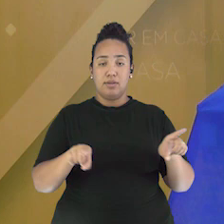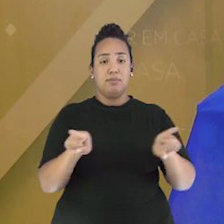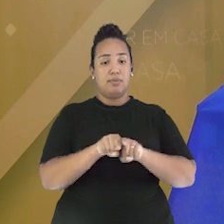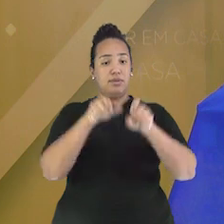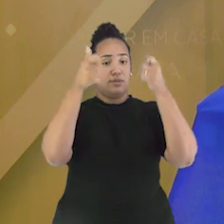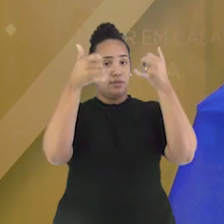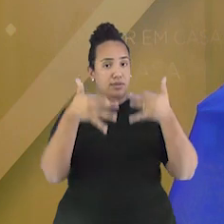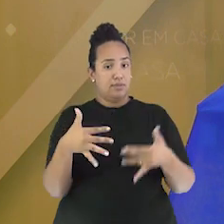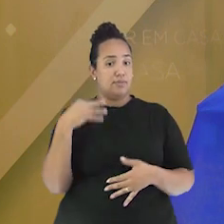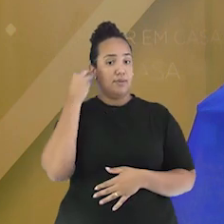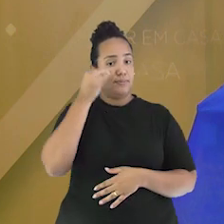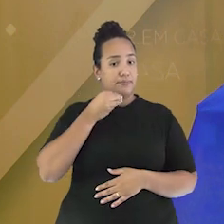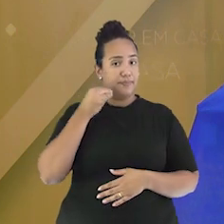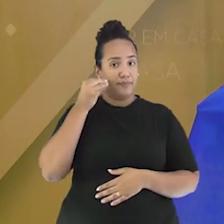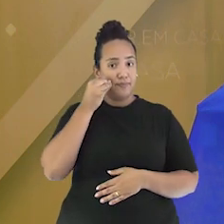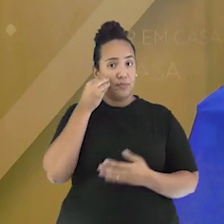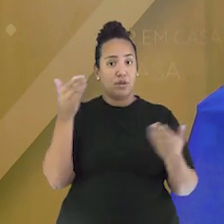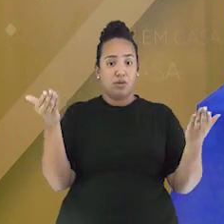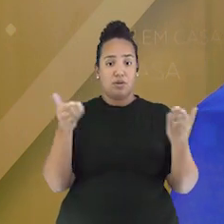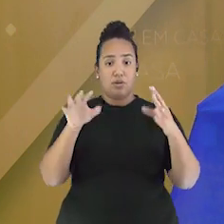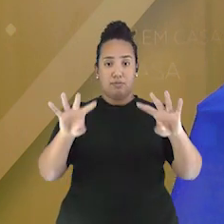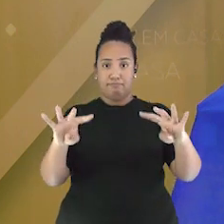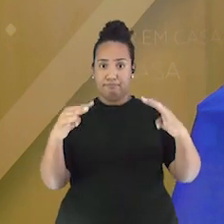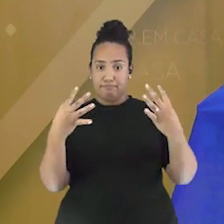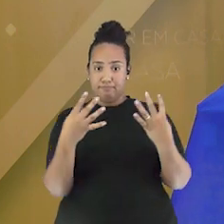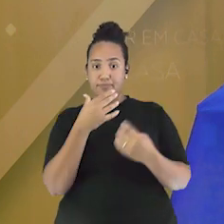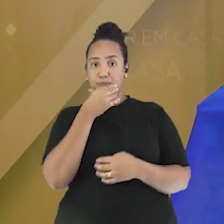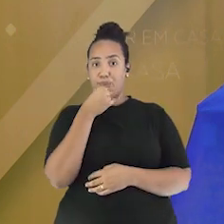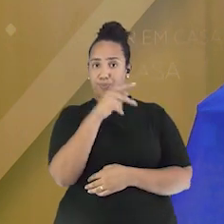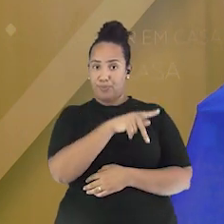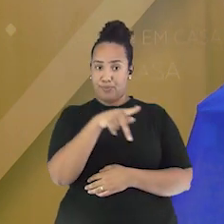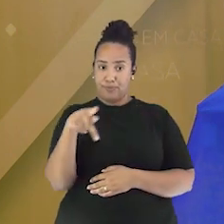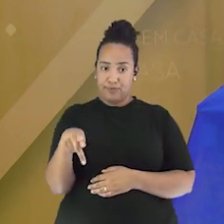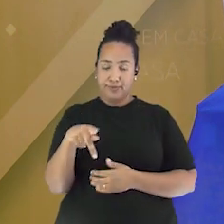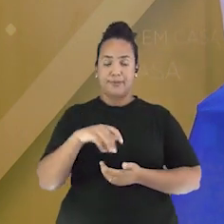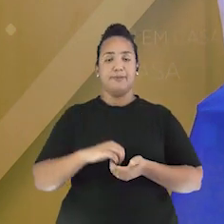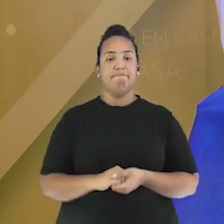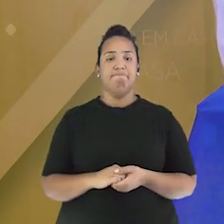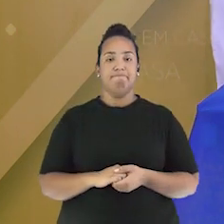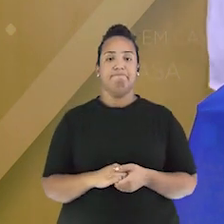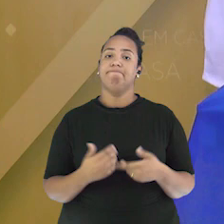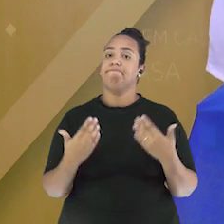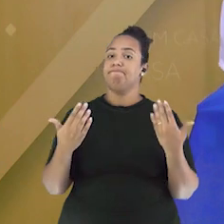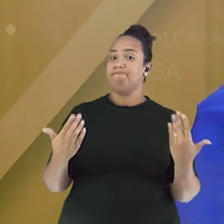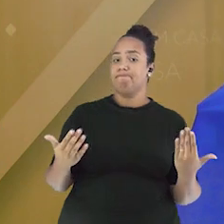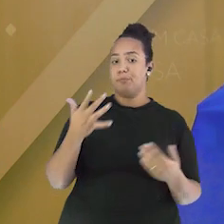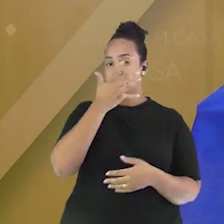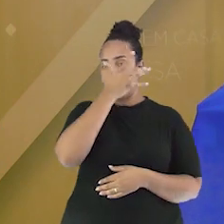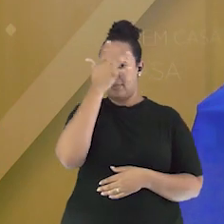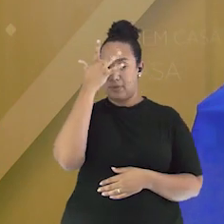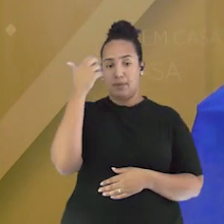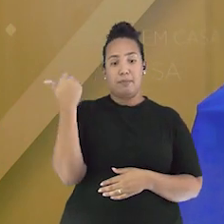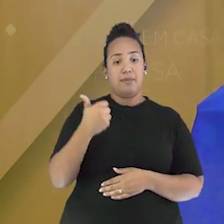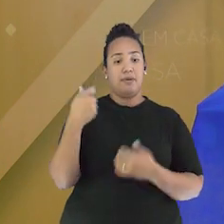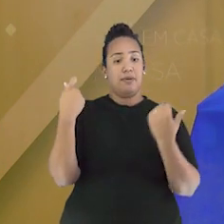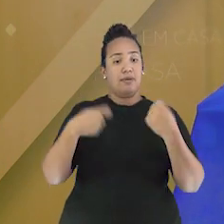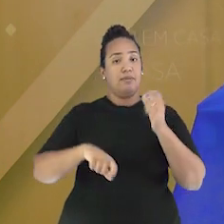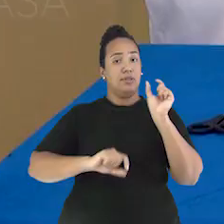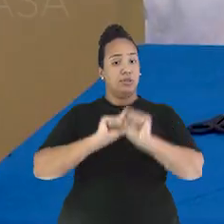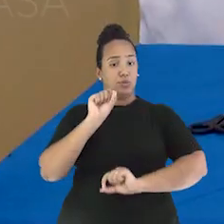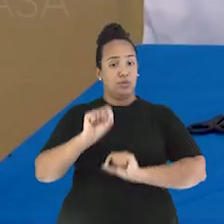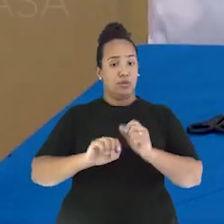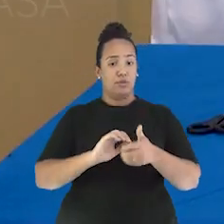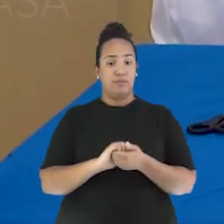explicar sobre esse experimento. Vamos prestar atenção no professor Stefano. Bem, pessoal, primeiramente, a gente vai precisar